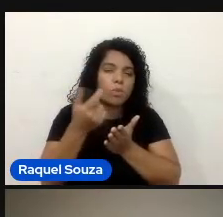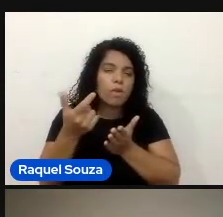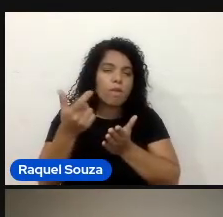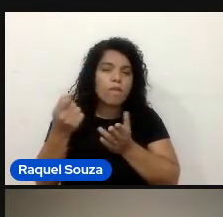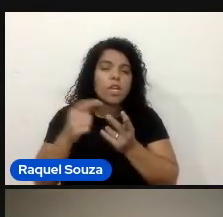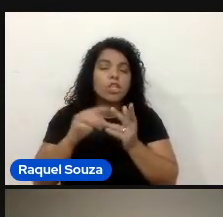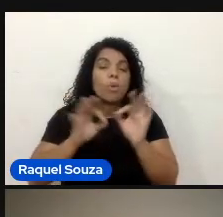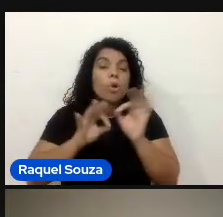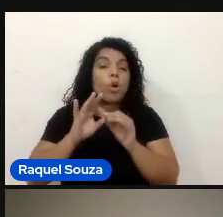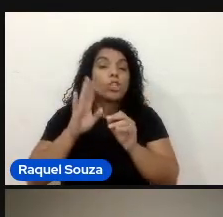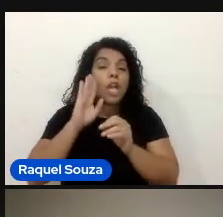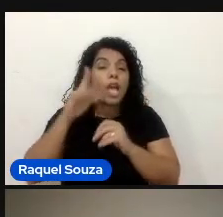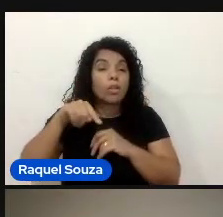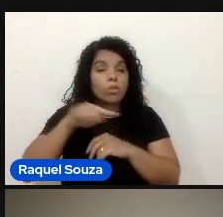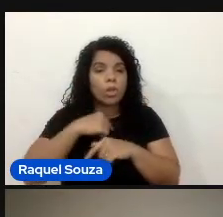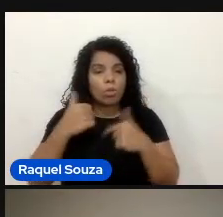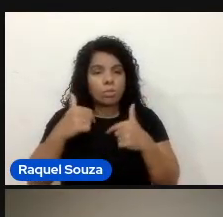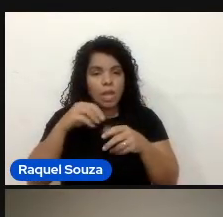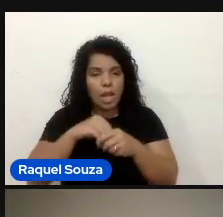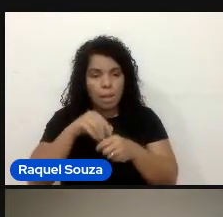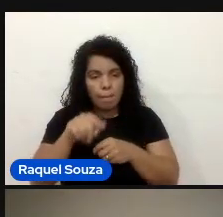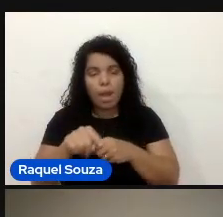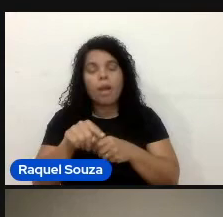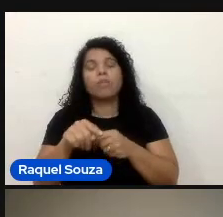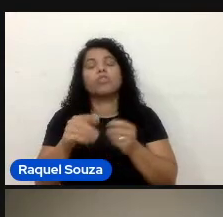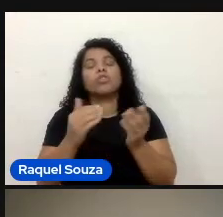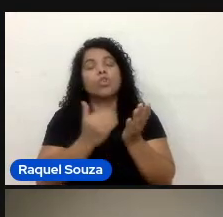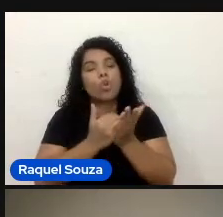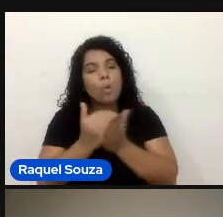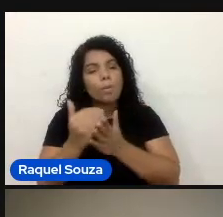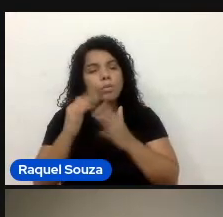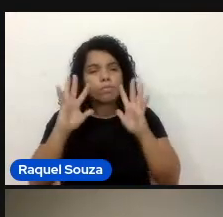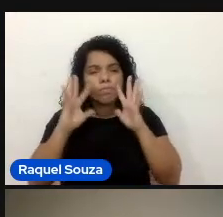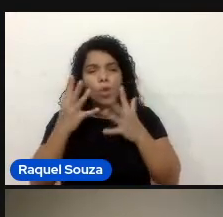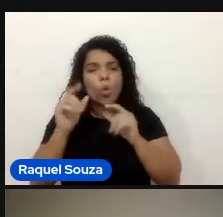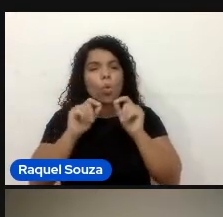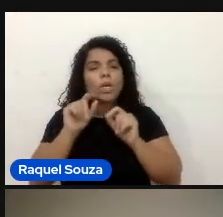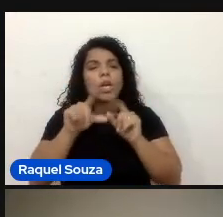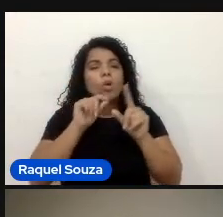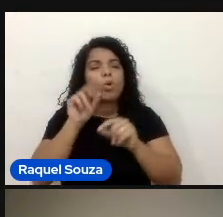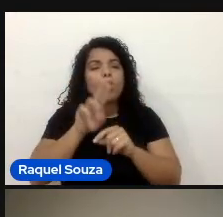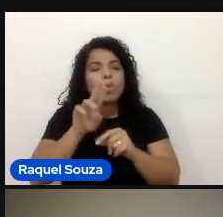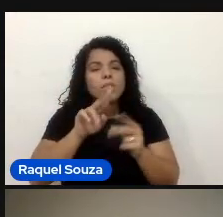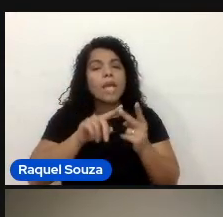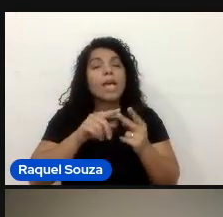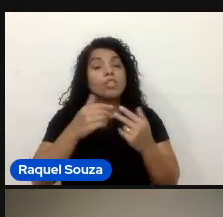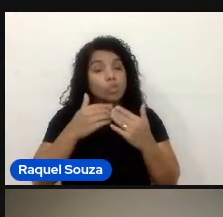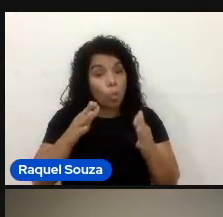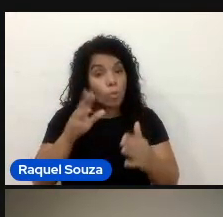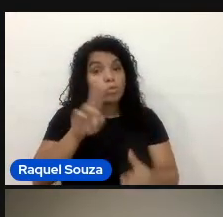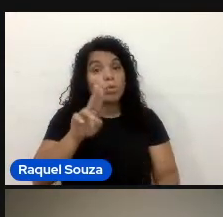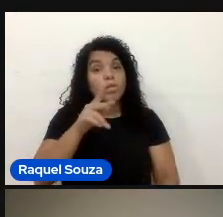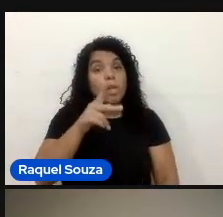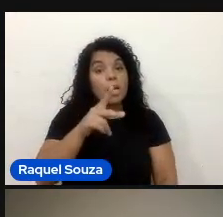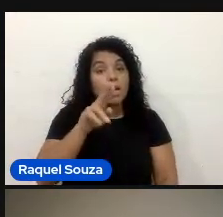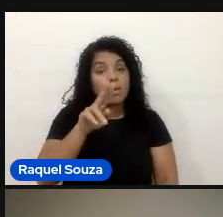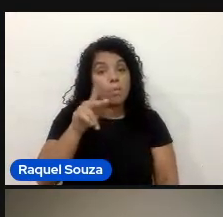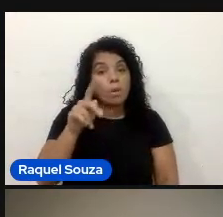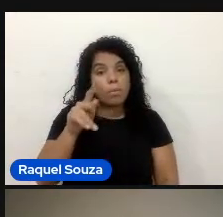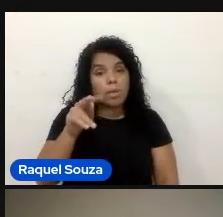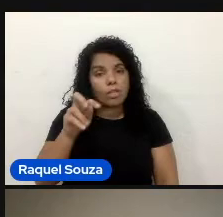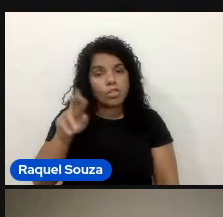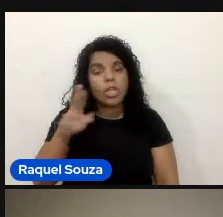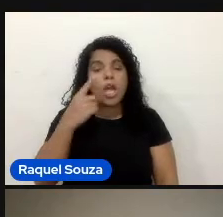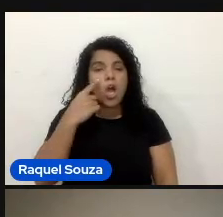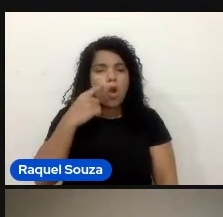principal que eu trabalho, a gente começou a decidir o que usar, a gente começou a usar o Puppeteer. Eu vi o Playwright na época, só que